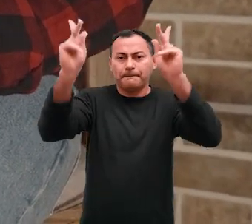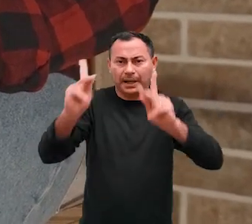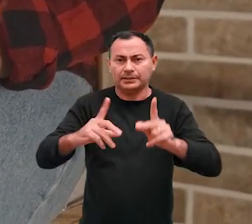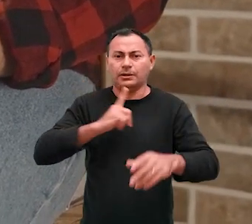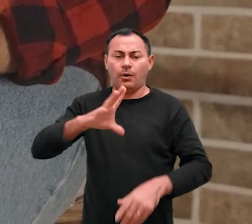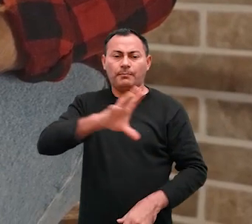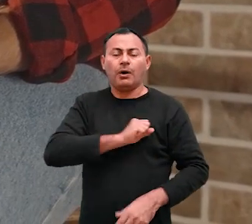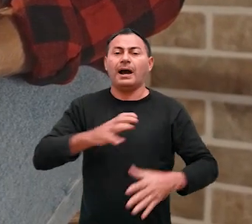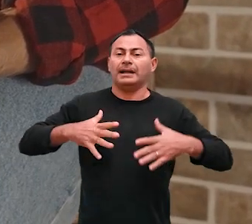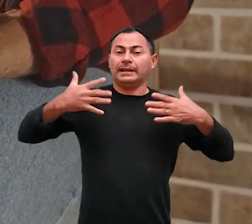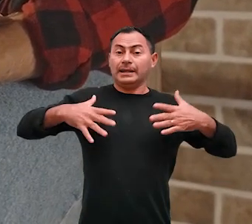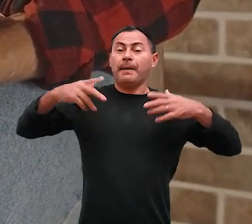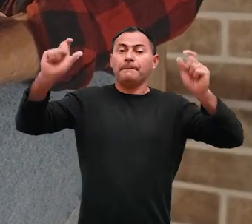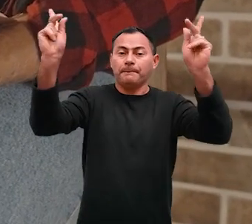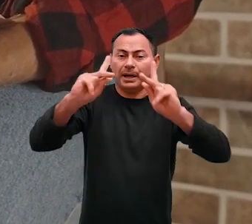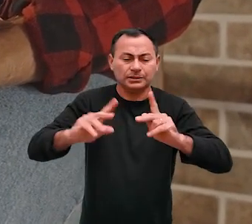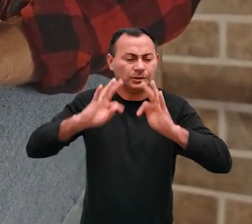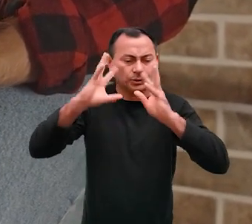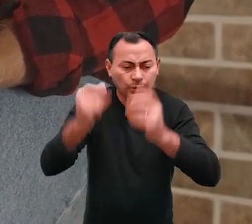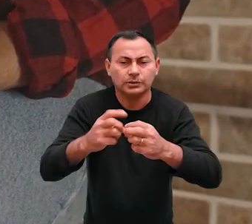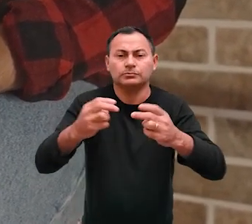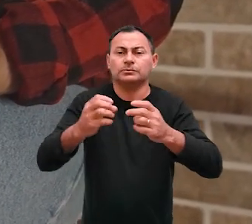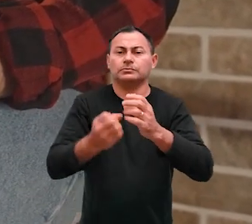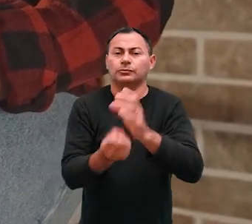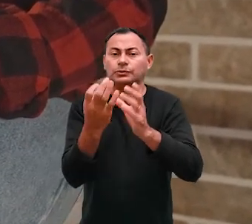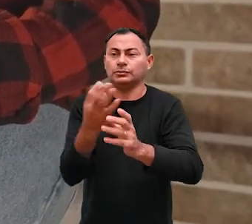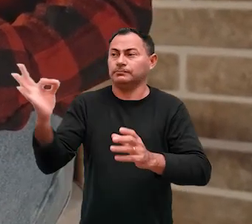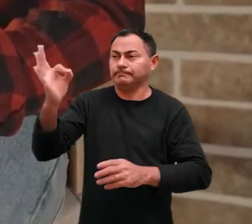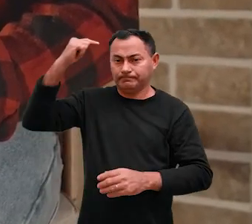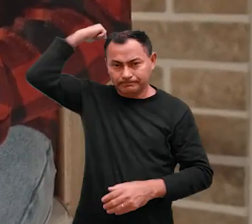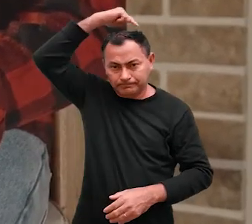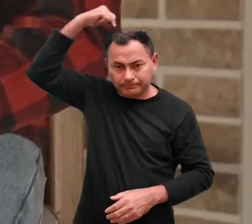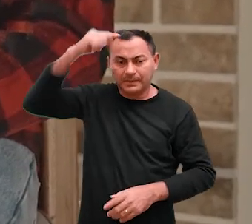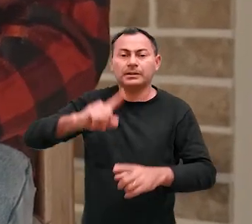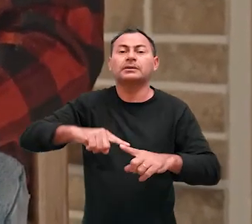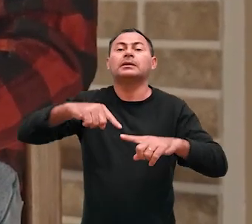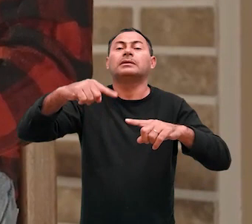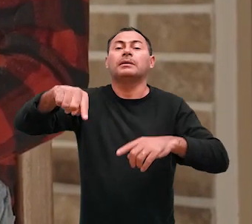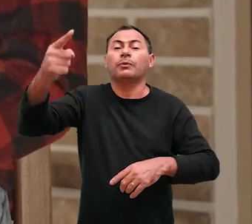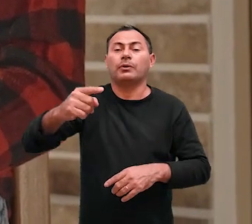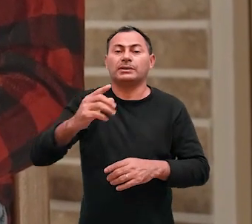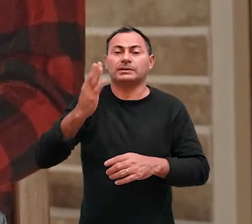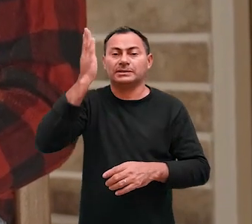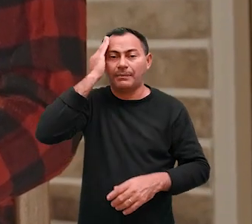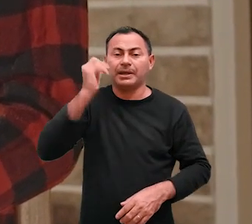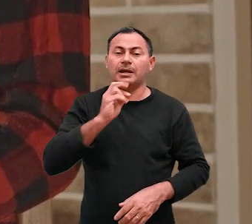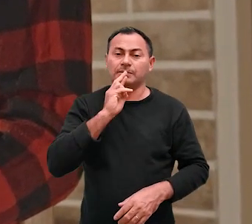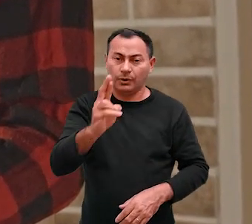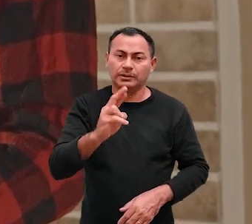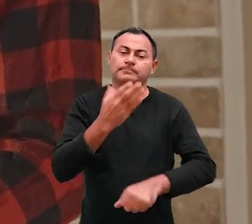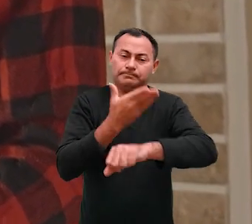do amor, alegria, paz e de todos os frutos do Espírito, fizesse? Depois de descobrir a resposta, coloque-a em prática,